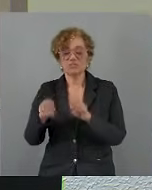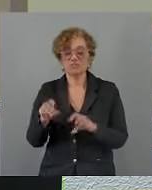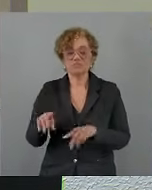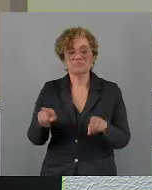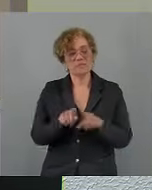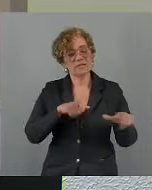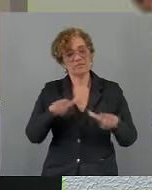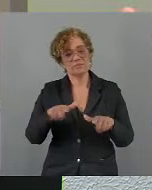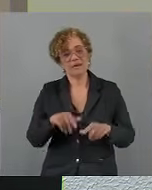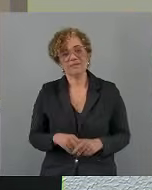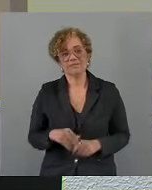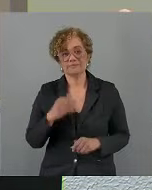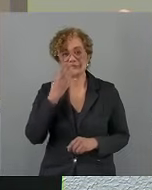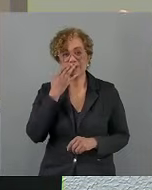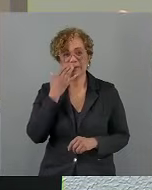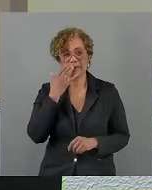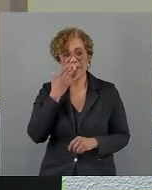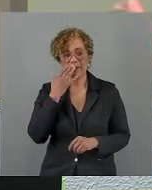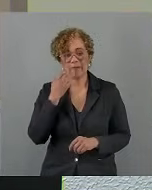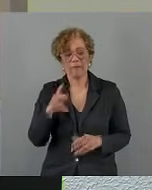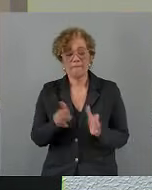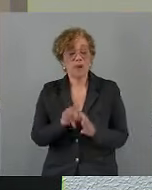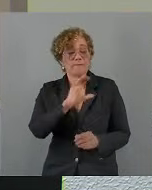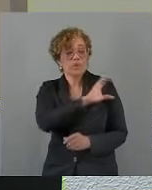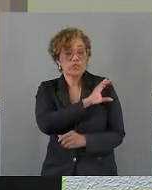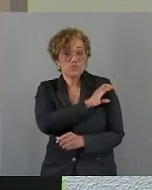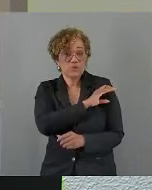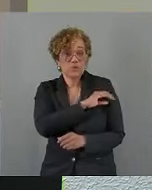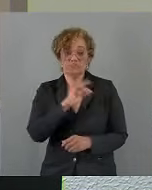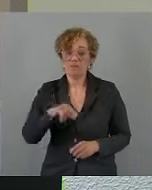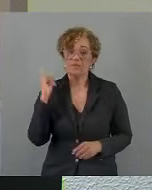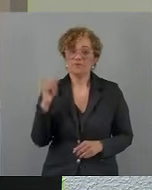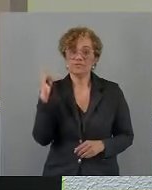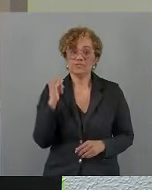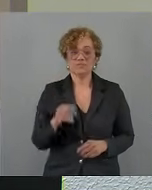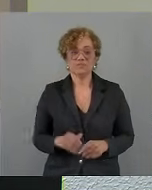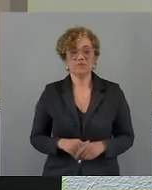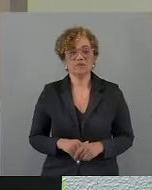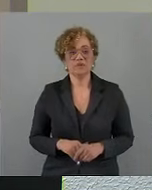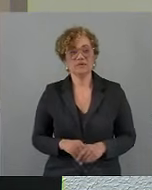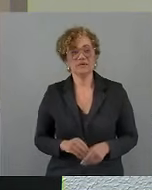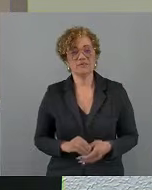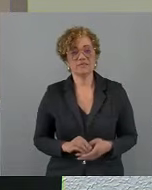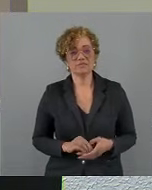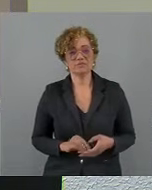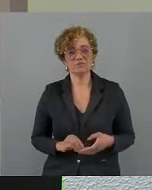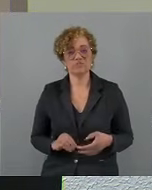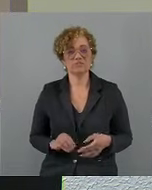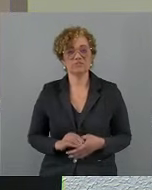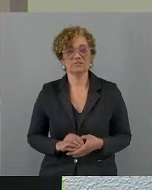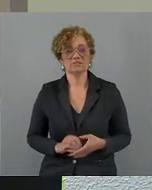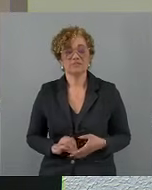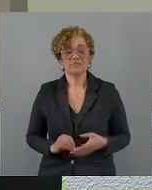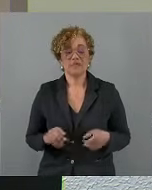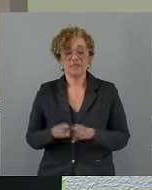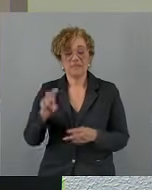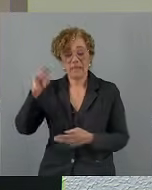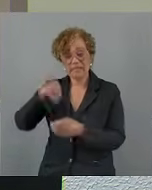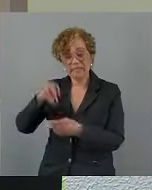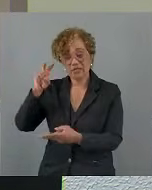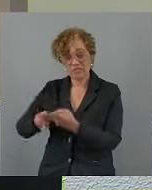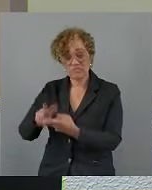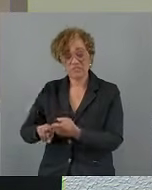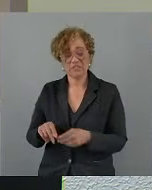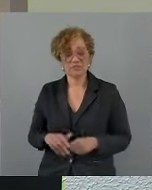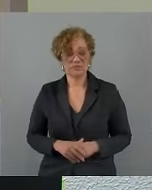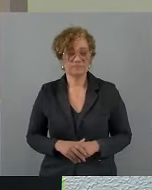a partir desse esvaziamento das coordenadorias. Isso é fundamental, né? Do ponto de vista mais estrutural do que é feito nos presídios e tudo mais. Do